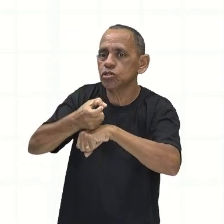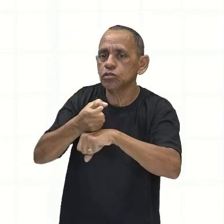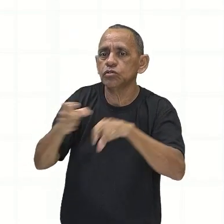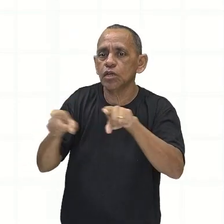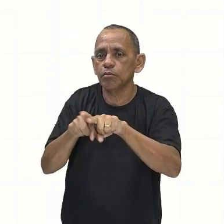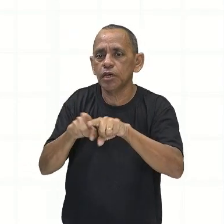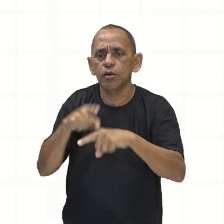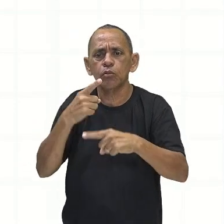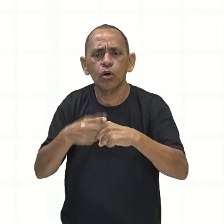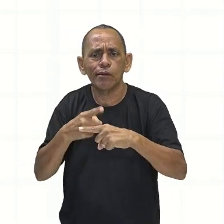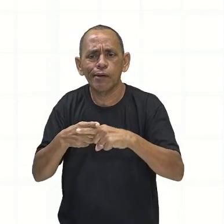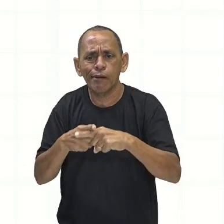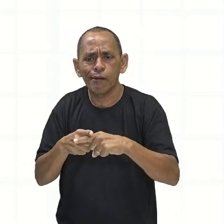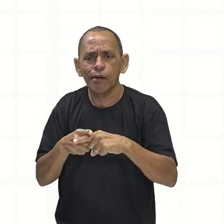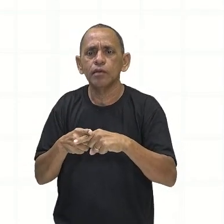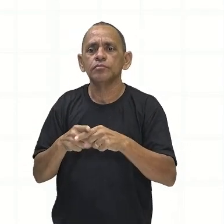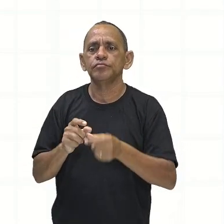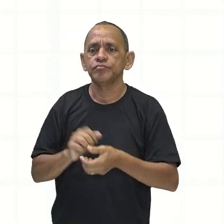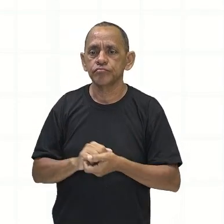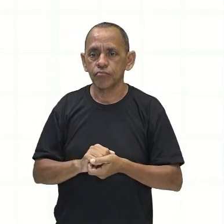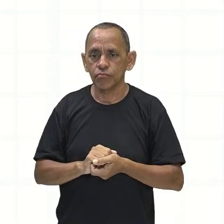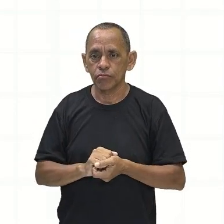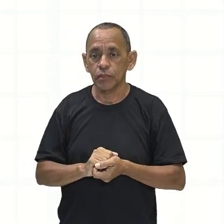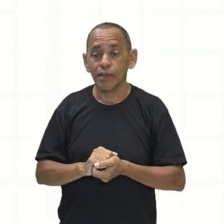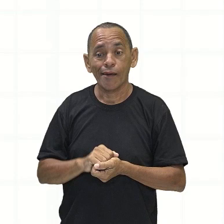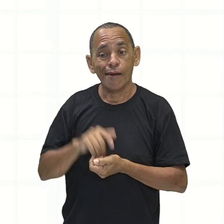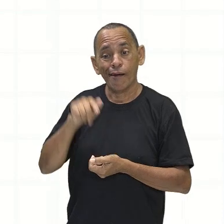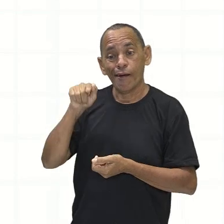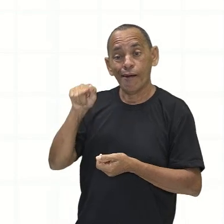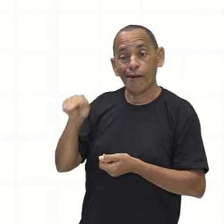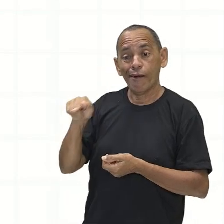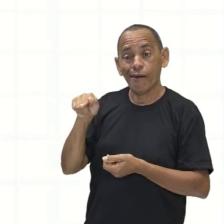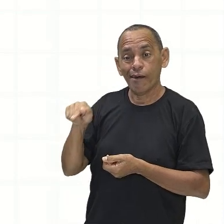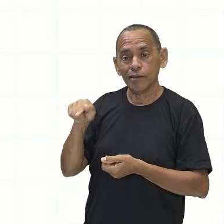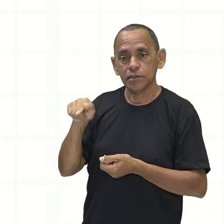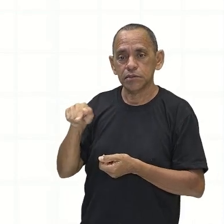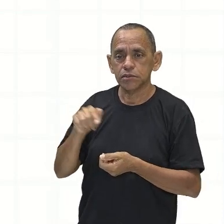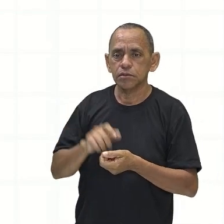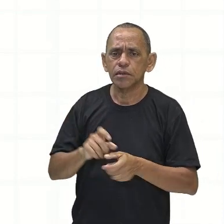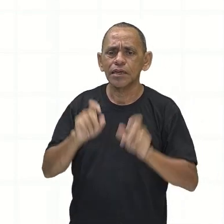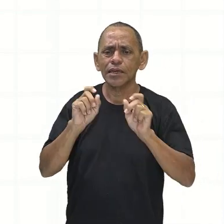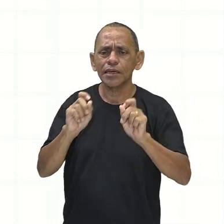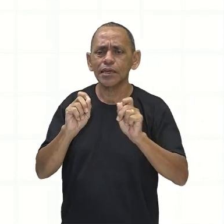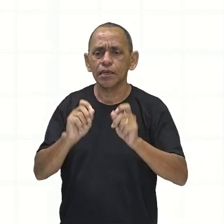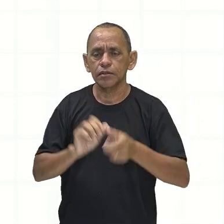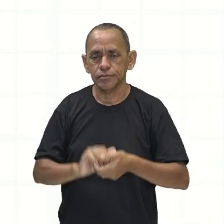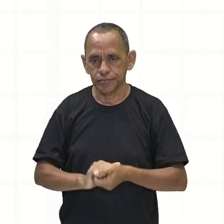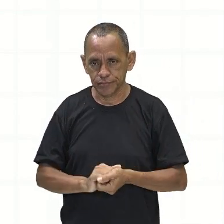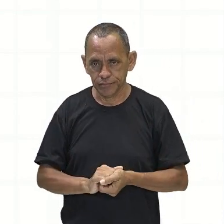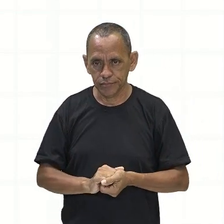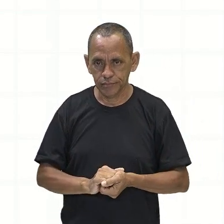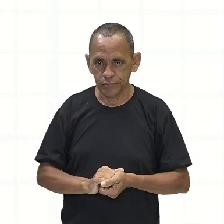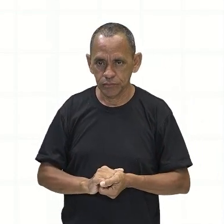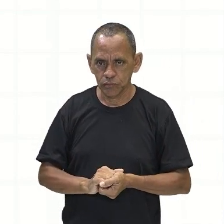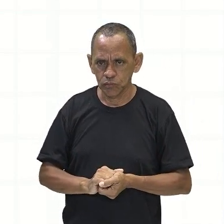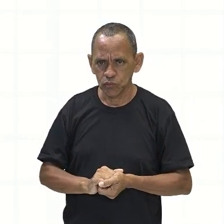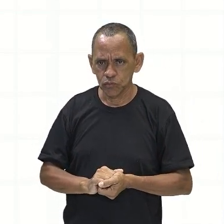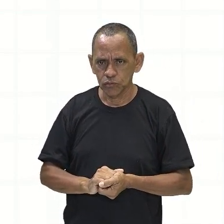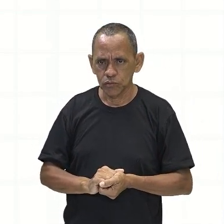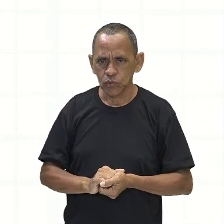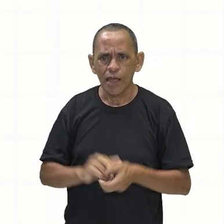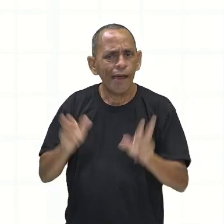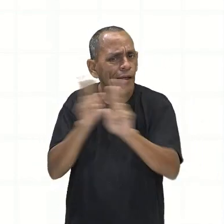elas, olha só, porque foram elas. Aí você pergunta, professor, a quem se refere elas?